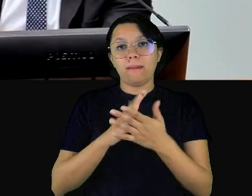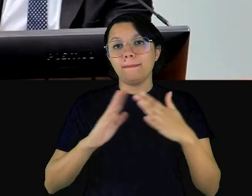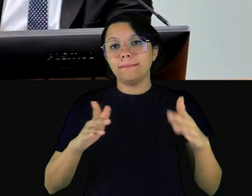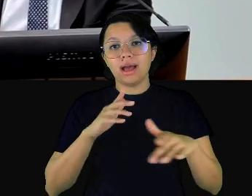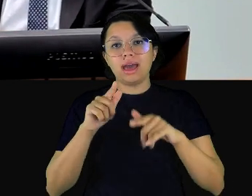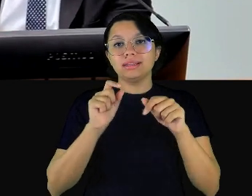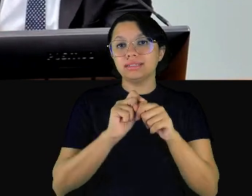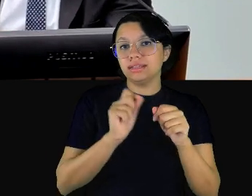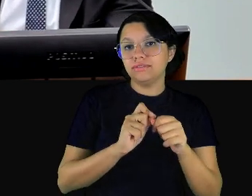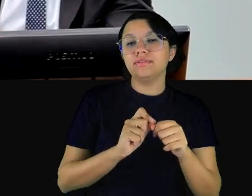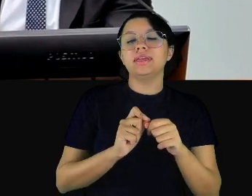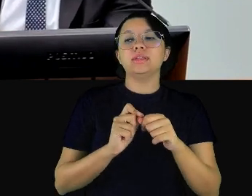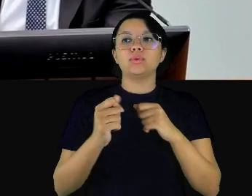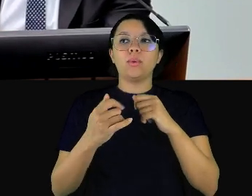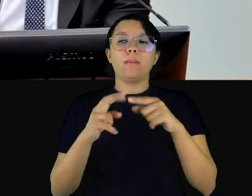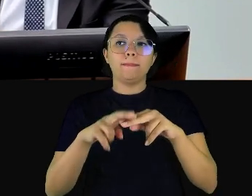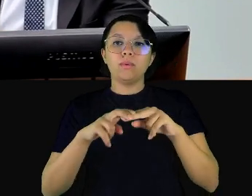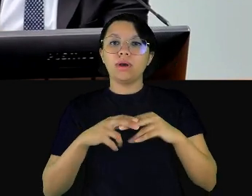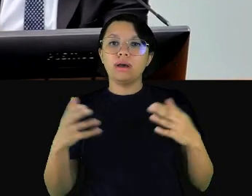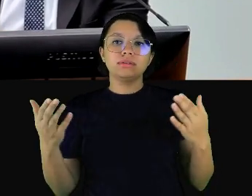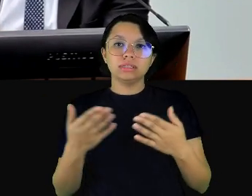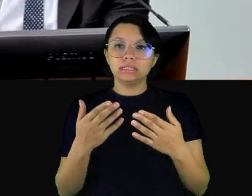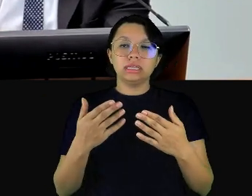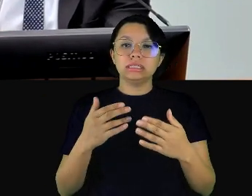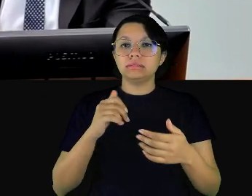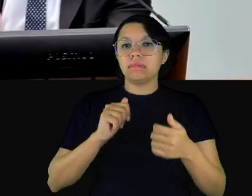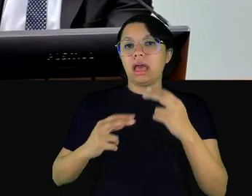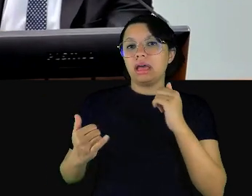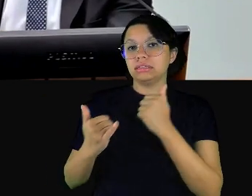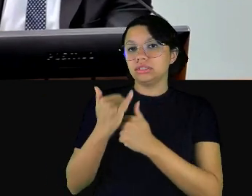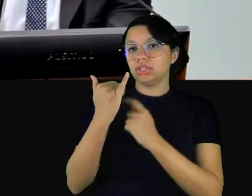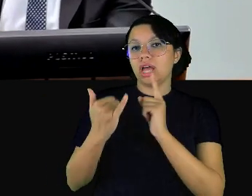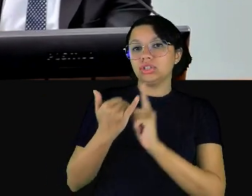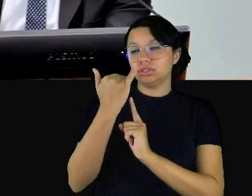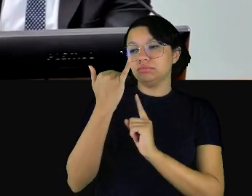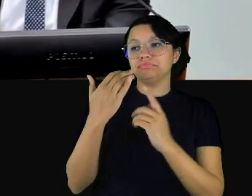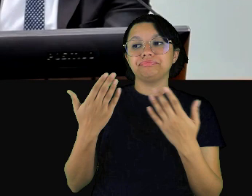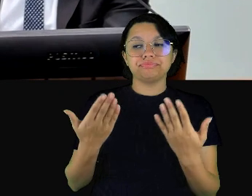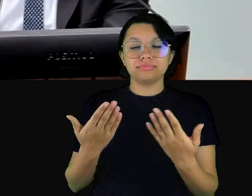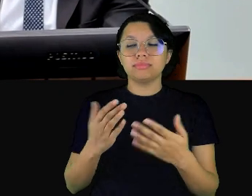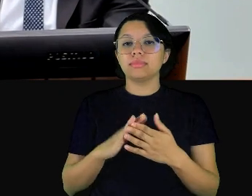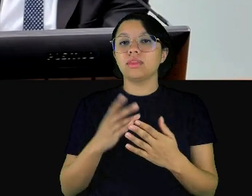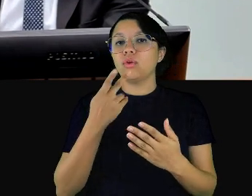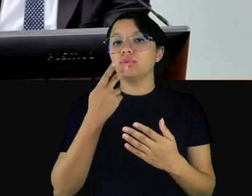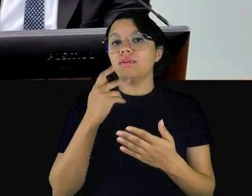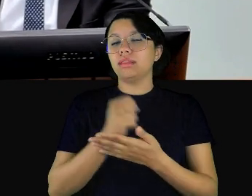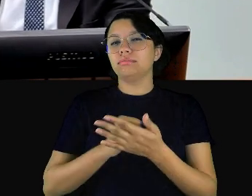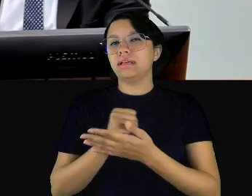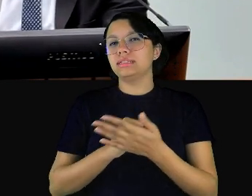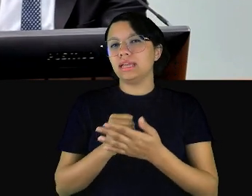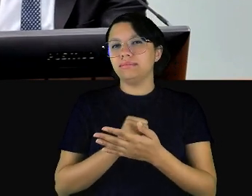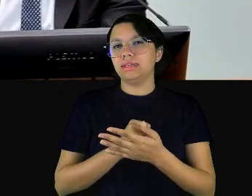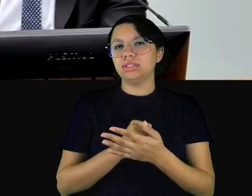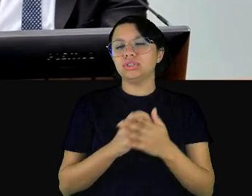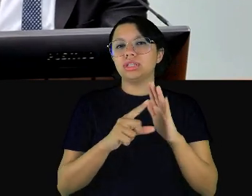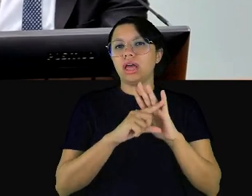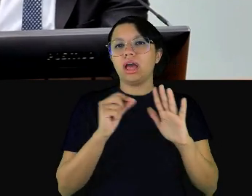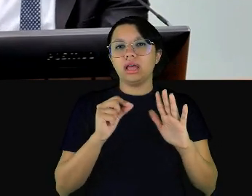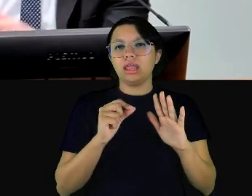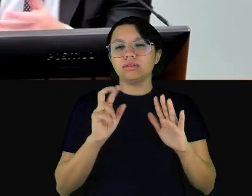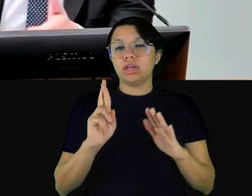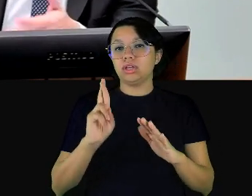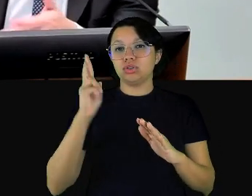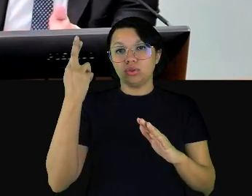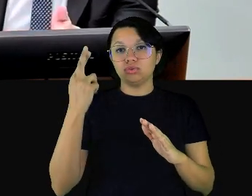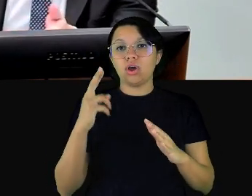desse fortuito que é essa contingência social. Nós estamos falando, né, eu estou falando basicamente da cláusula resolutória tácita